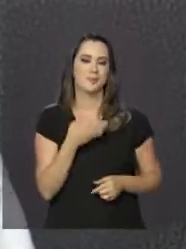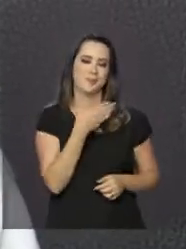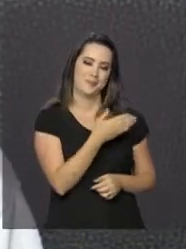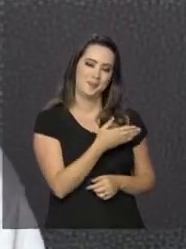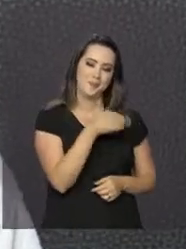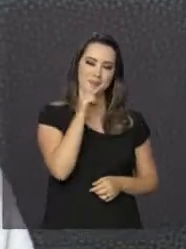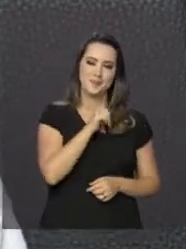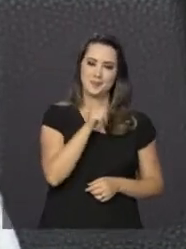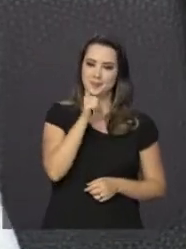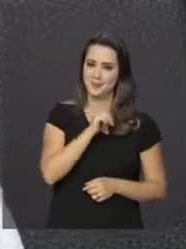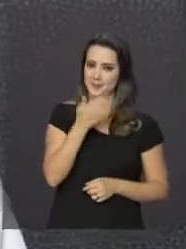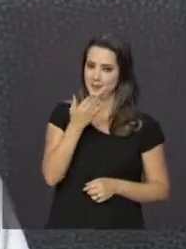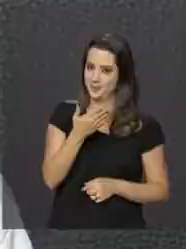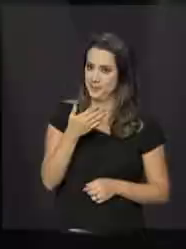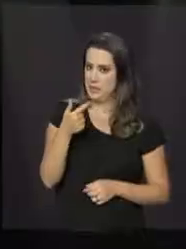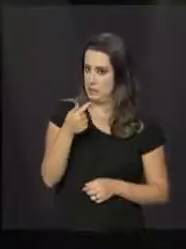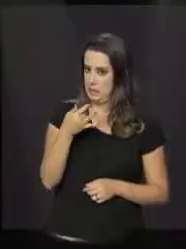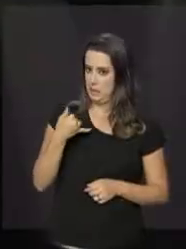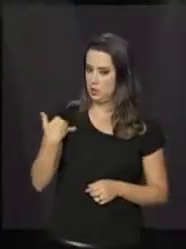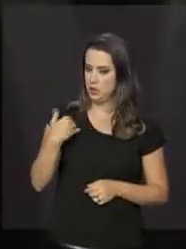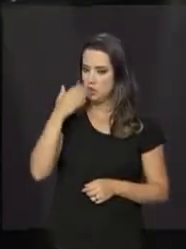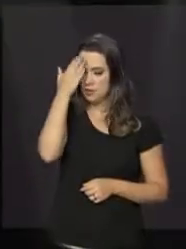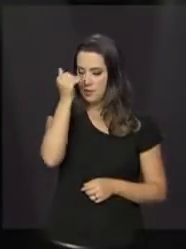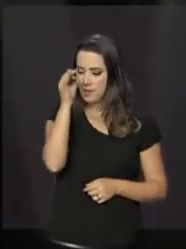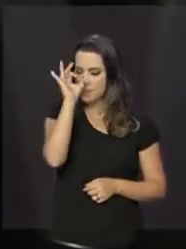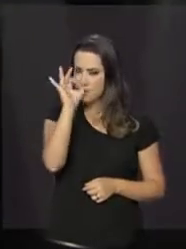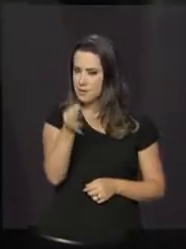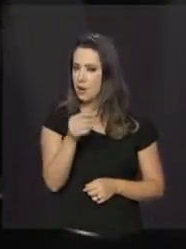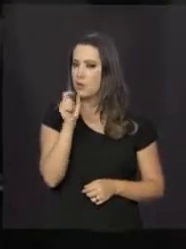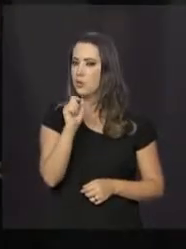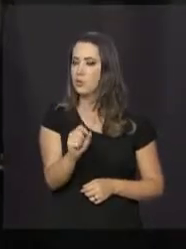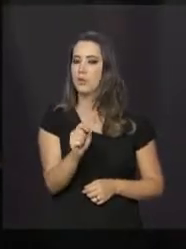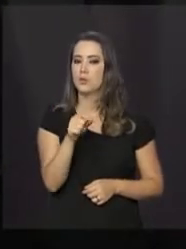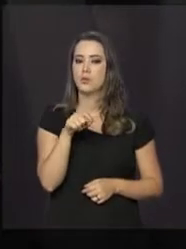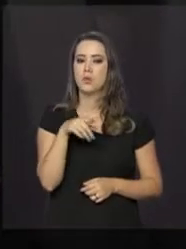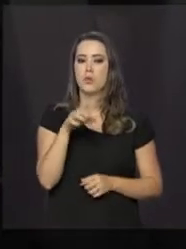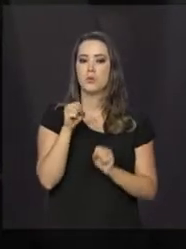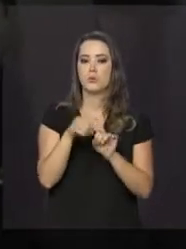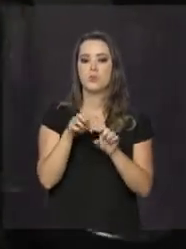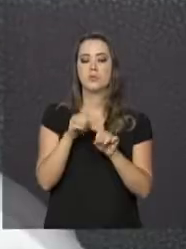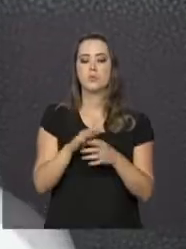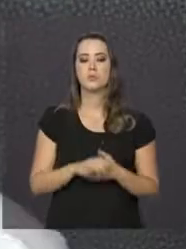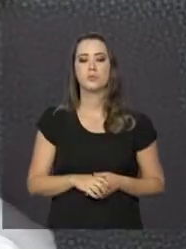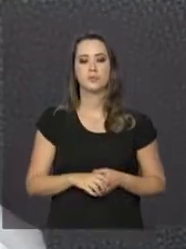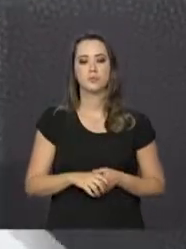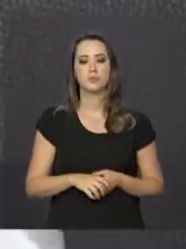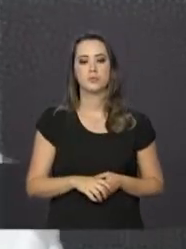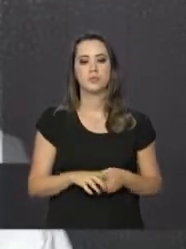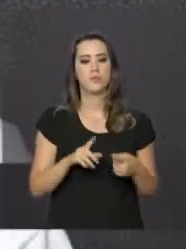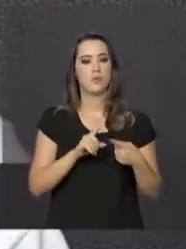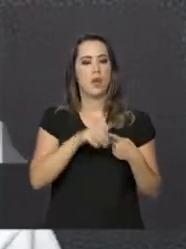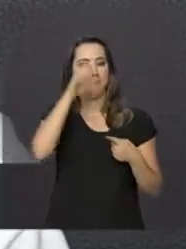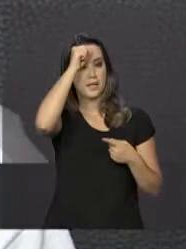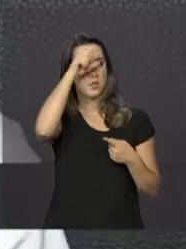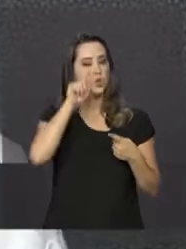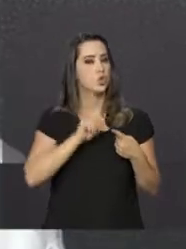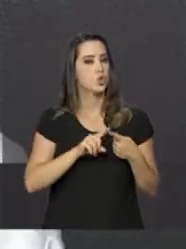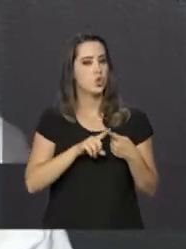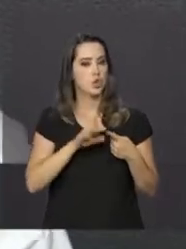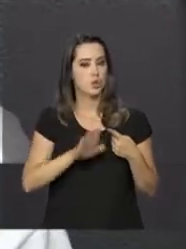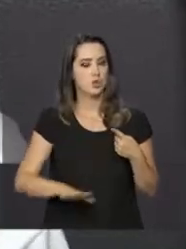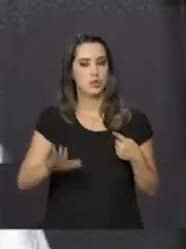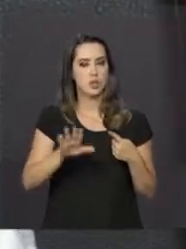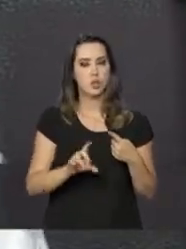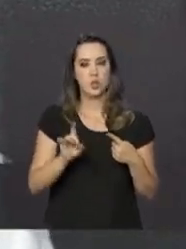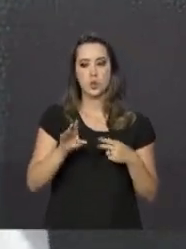sofia de apenas 7 anos já tem na ponta da língua um dos ensinamentos ela atende a crianças